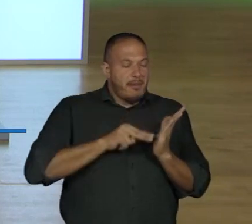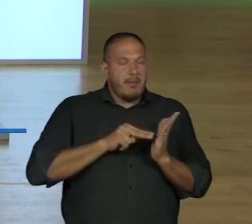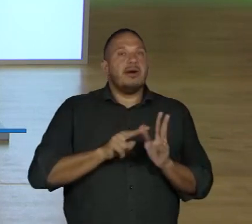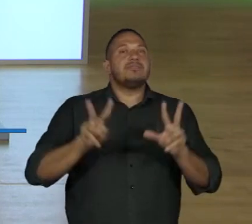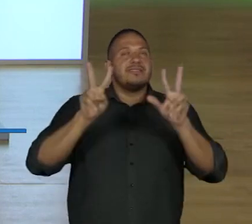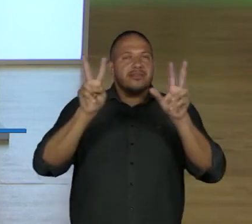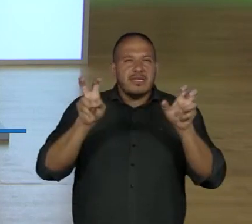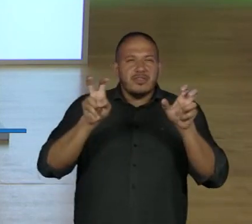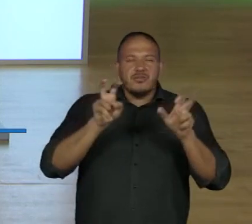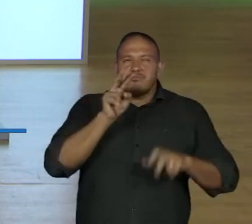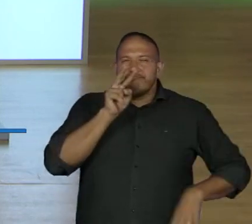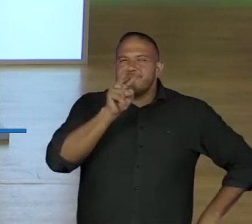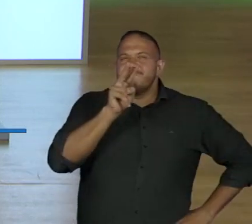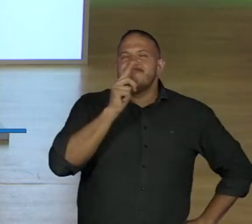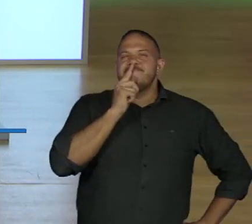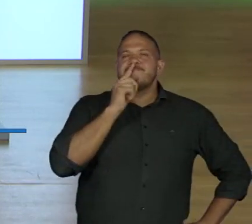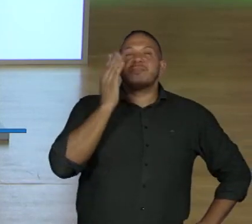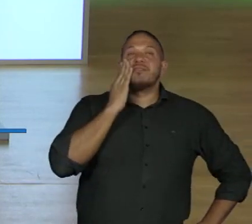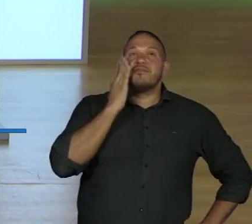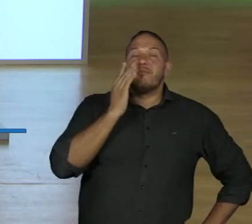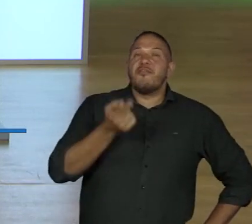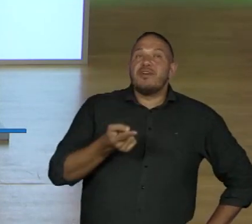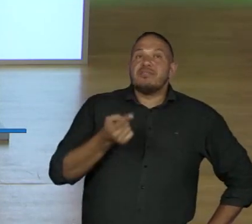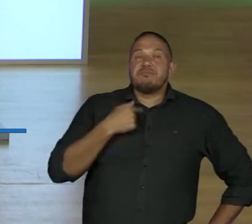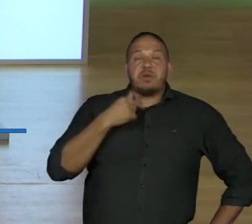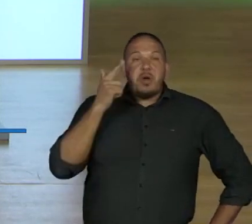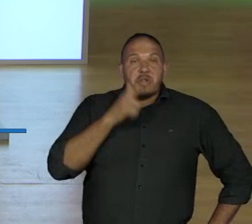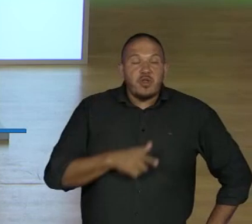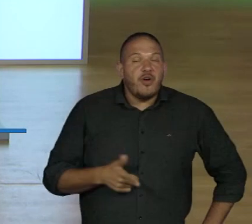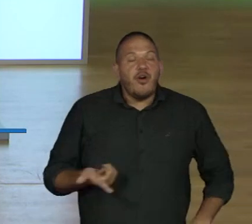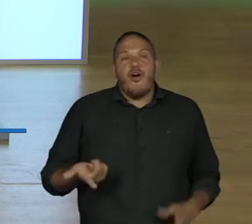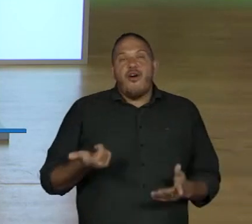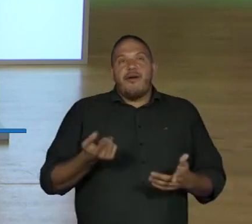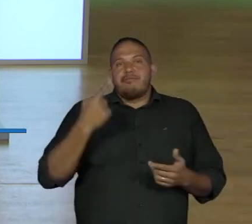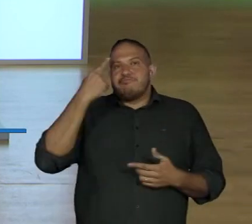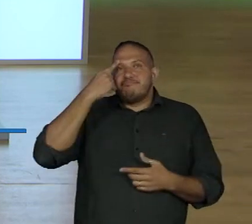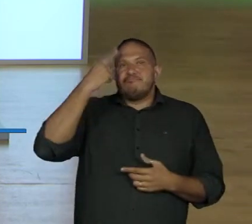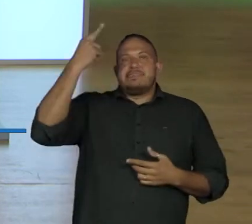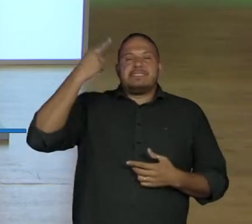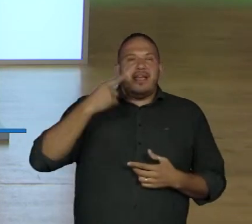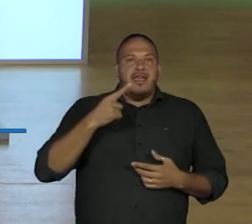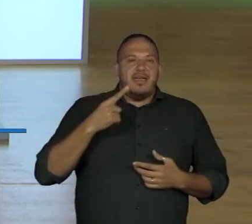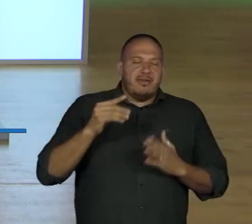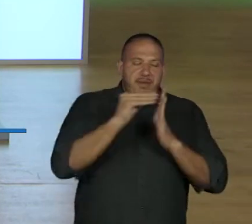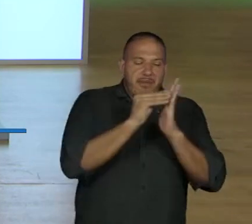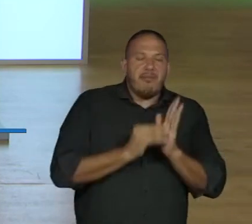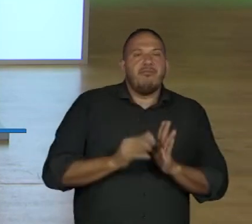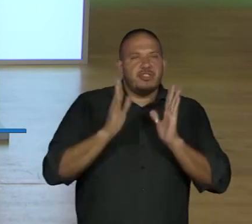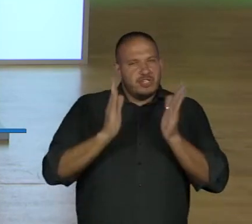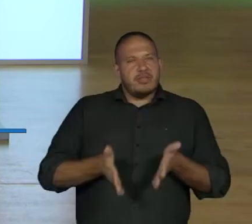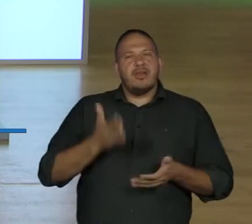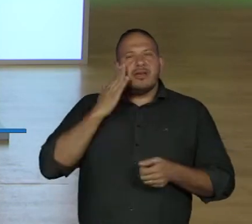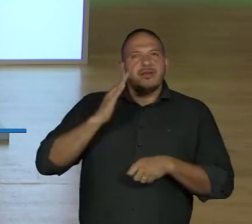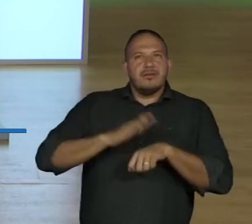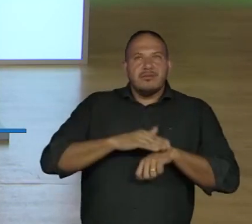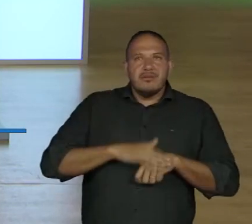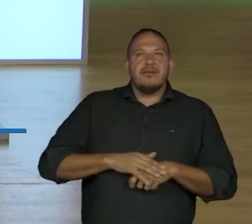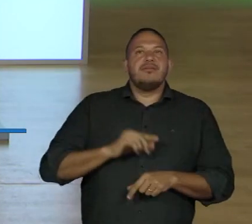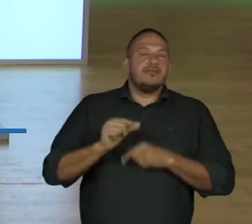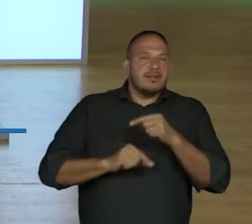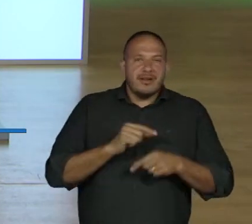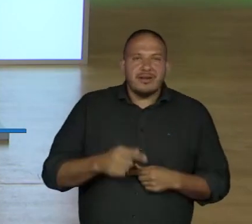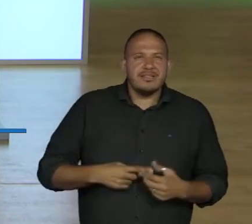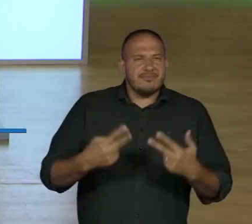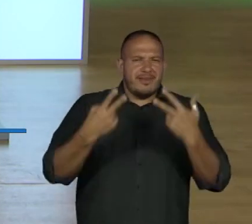antecipar algumas coisas sobre o que a gente vai ler. Vamos ver se eles colocam aí uma ideia central aí, que já dá para imaginar. O Davi está pedindo, alguém me nota?